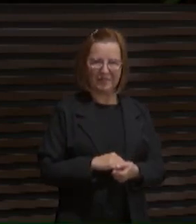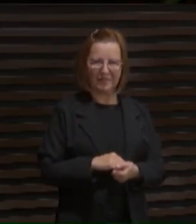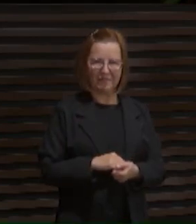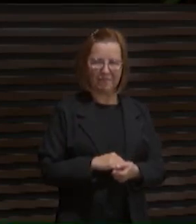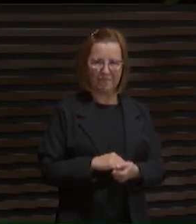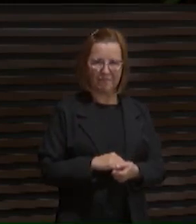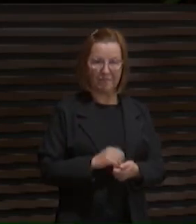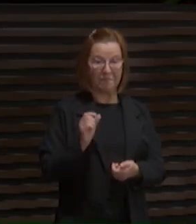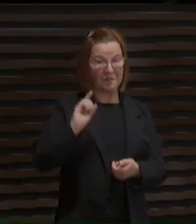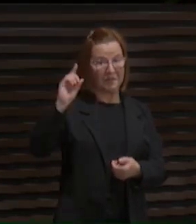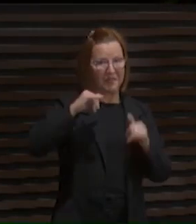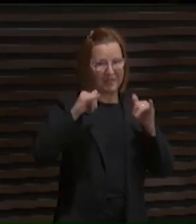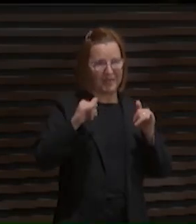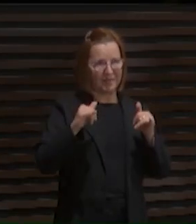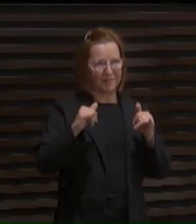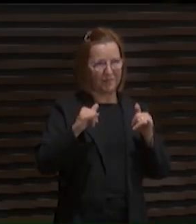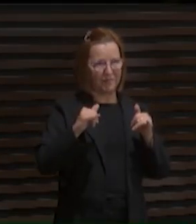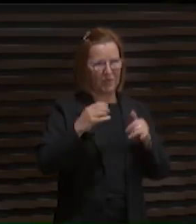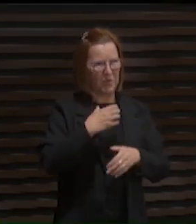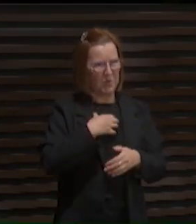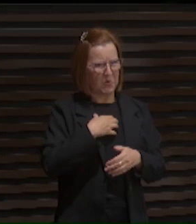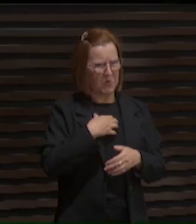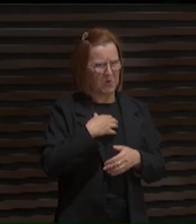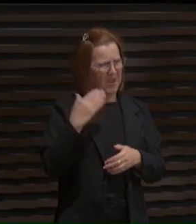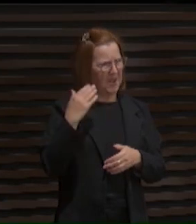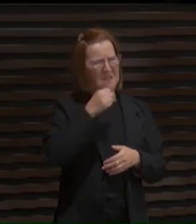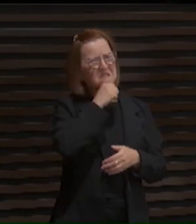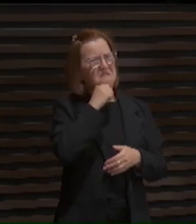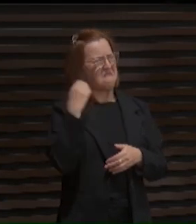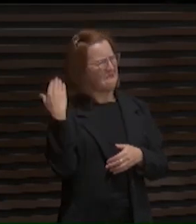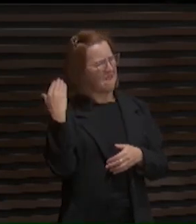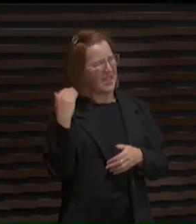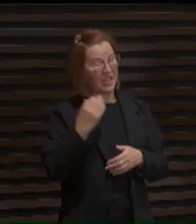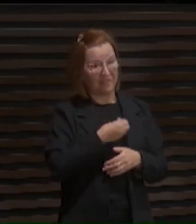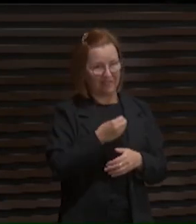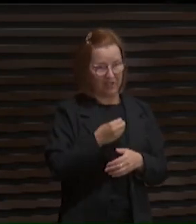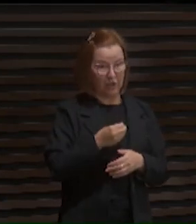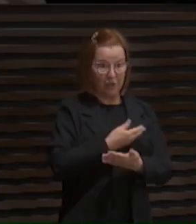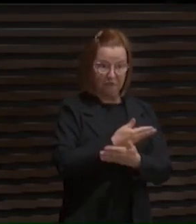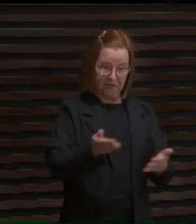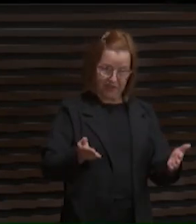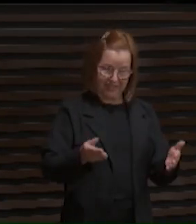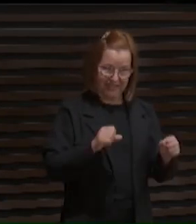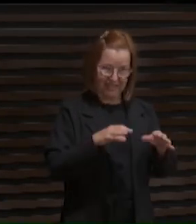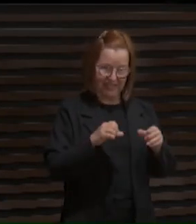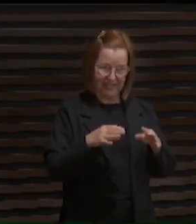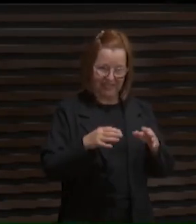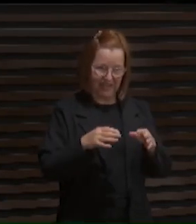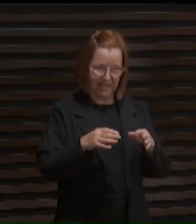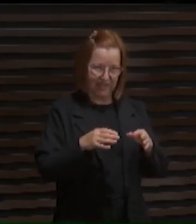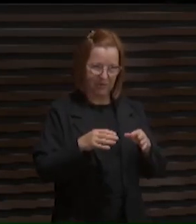A palavra diz assim: quanto à antiga maneira de viver, vocês foram ensinados a despir-se do velho homem, que